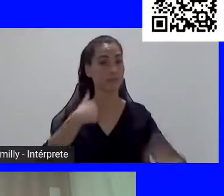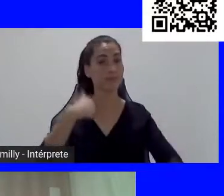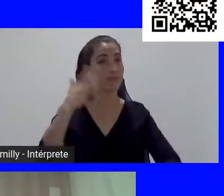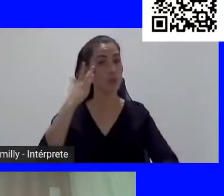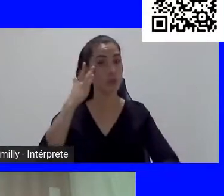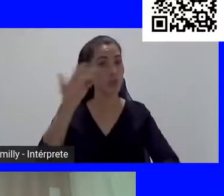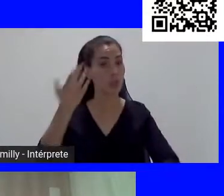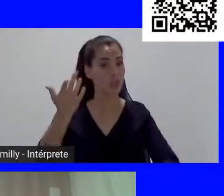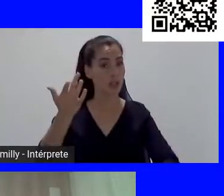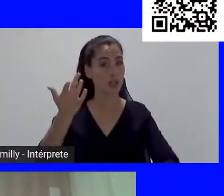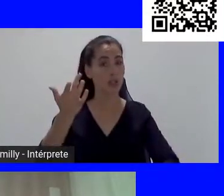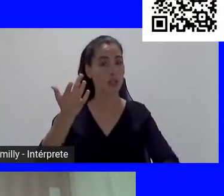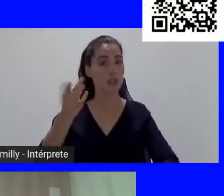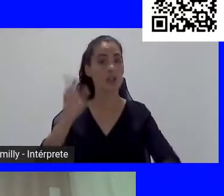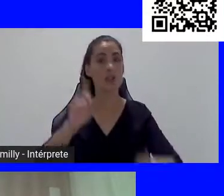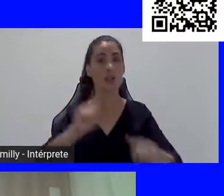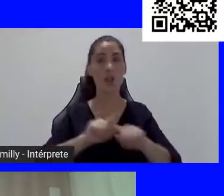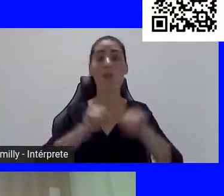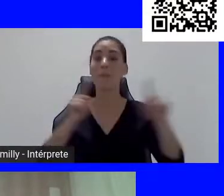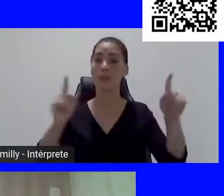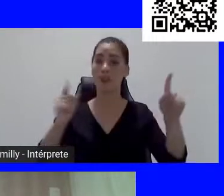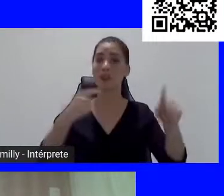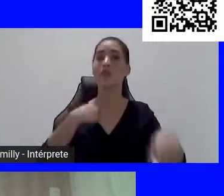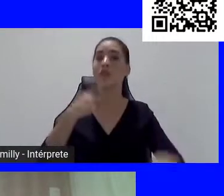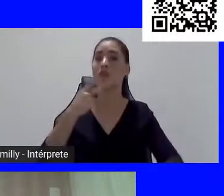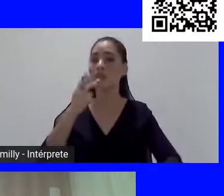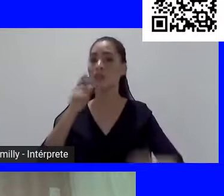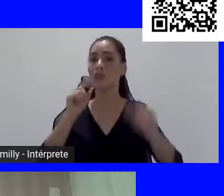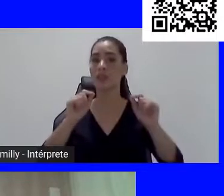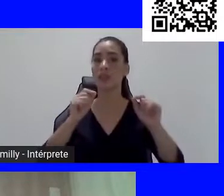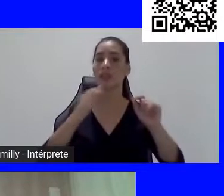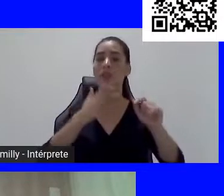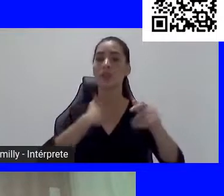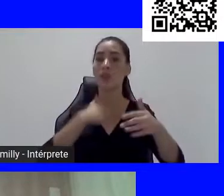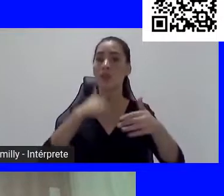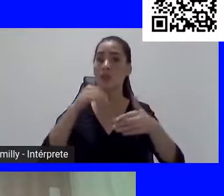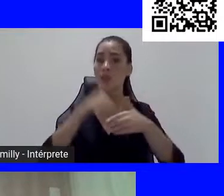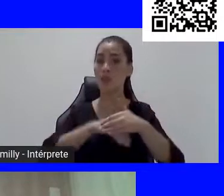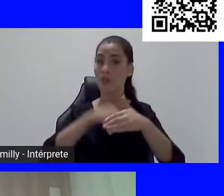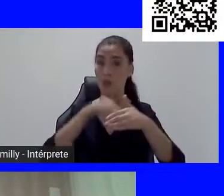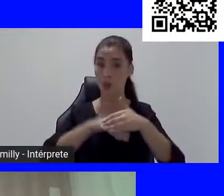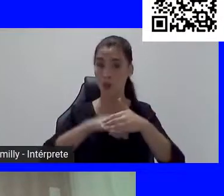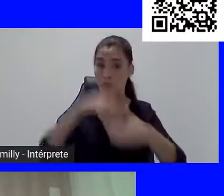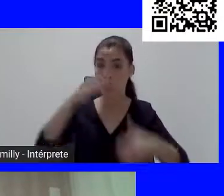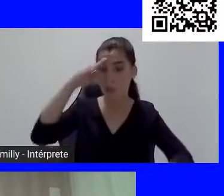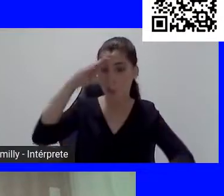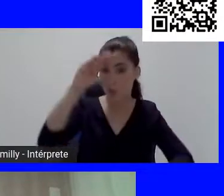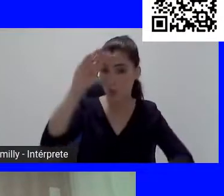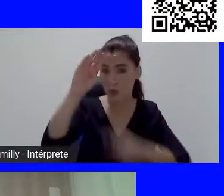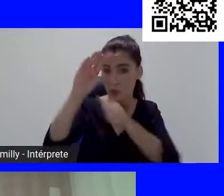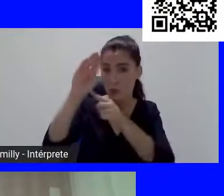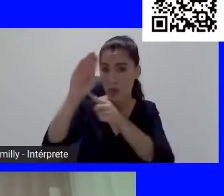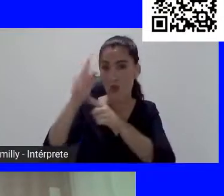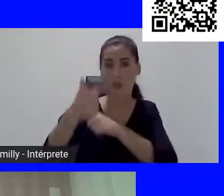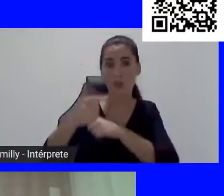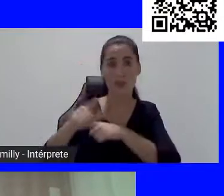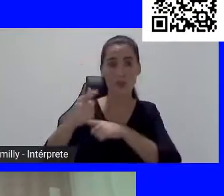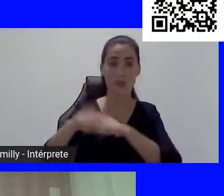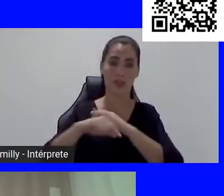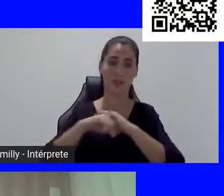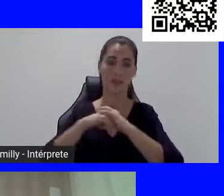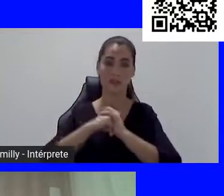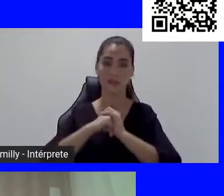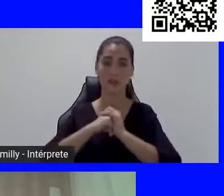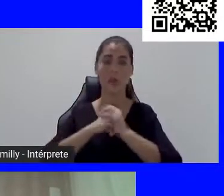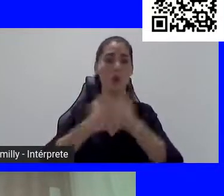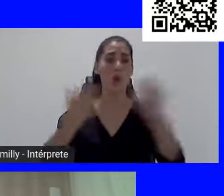posso adiantar para vocês, o meu voto, o presidente da República Bolsonaro não tem. Fora isso, sobram três opções. Quais seriam essas três opções?